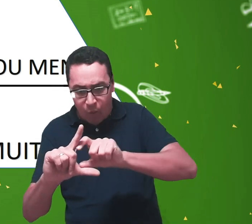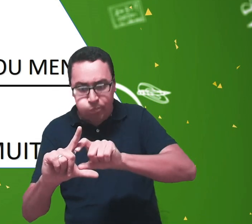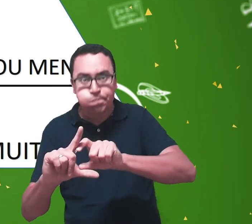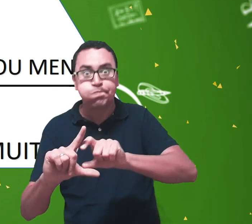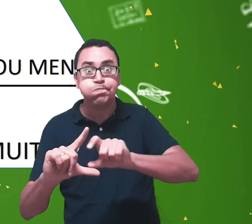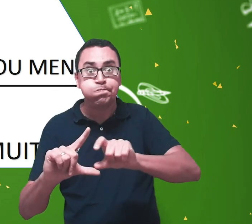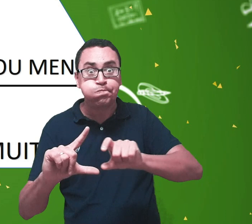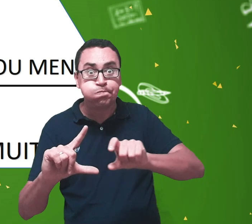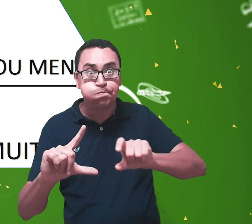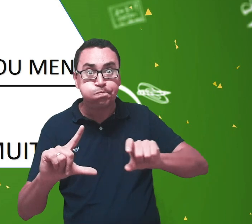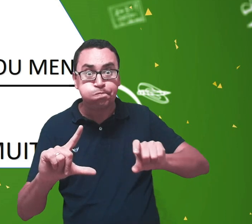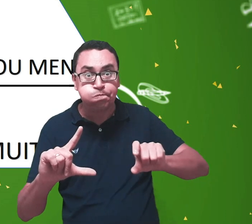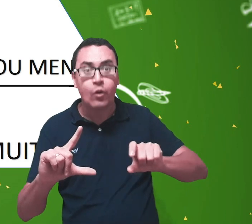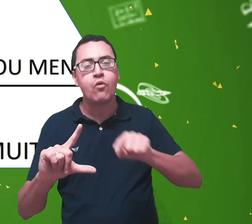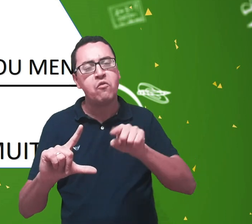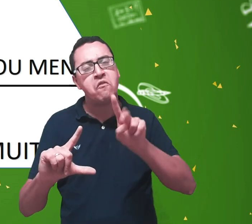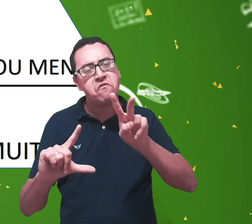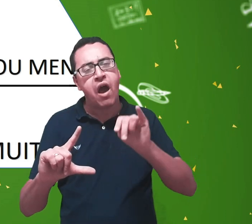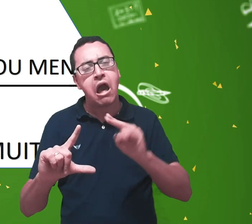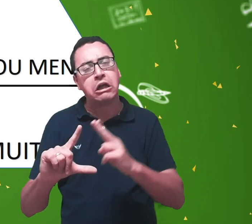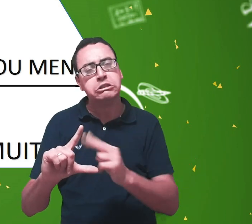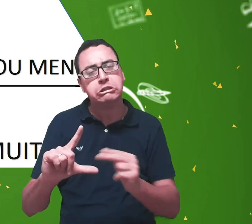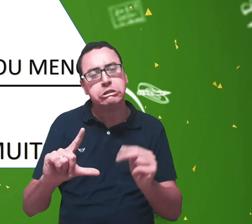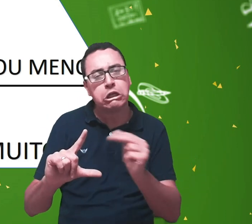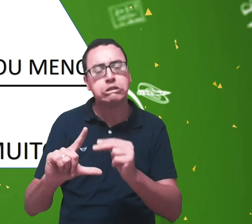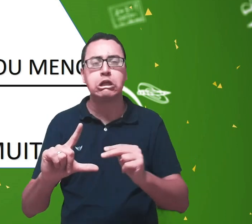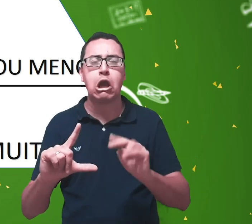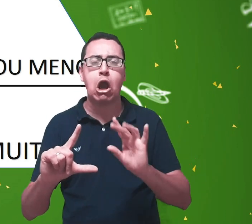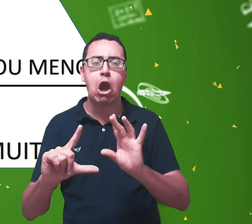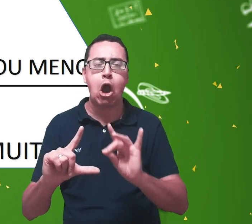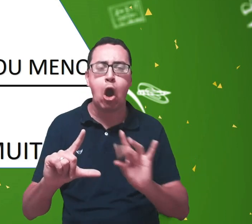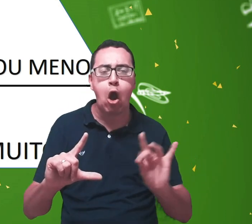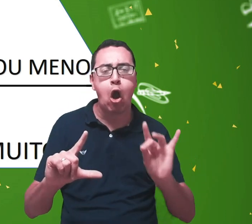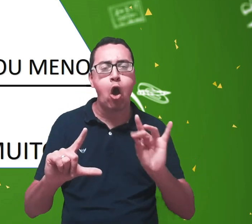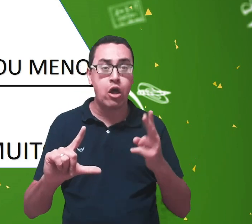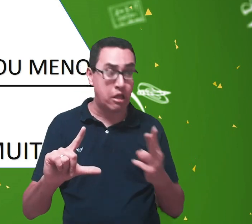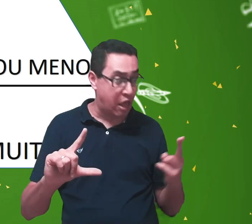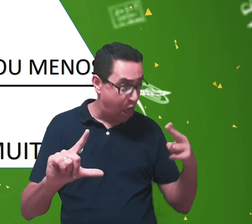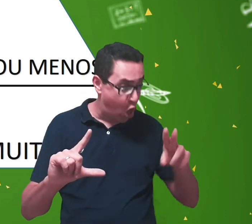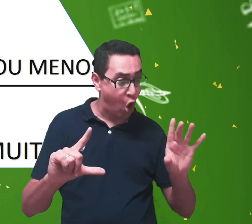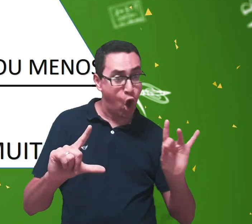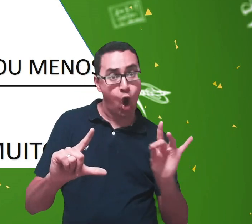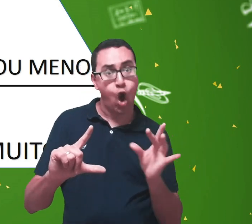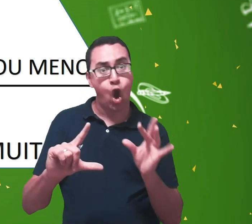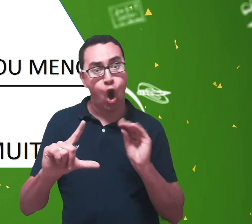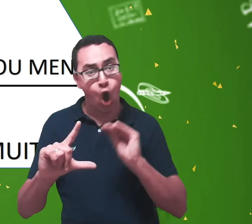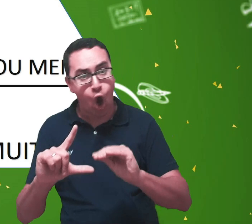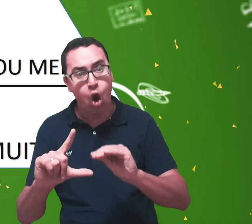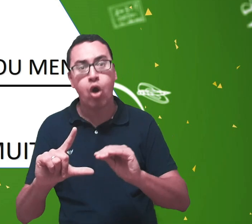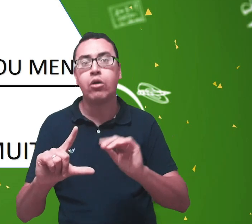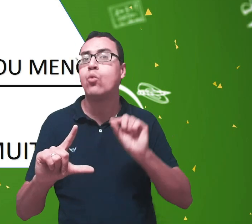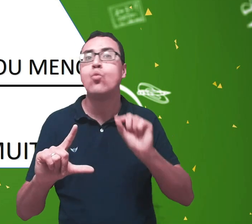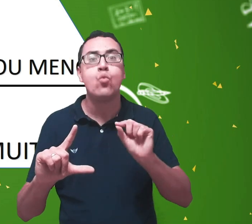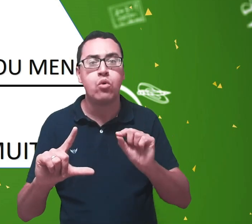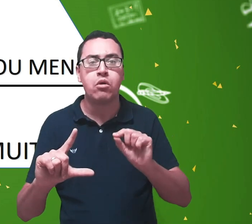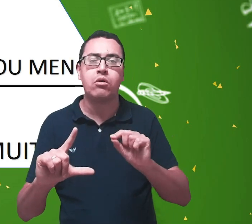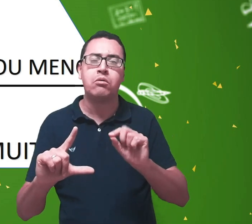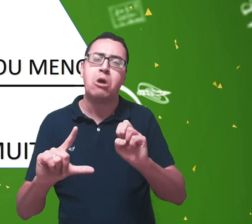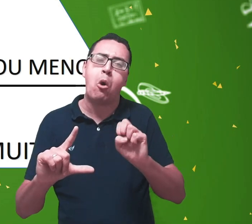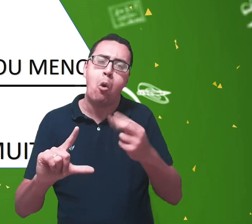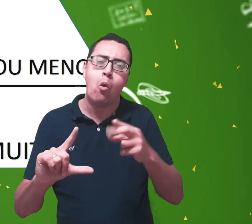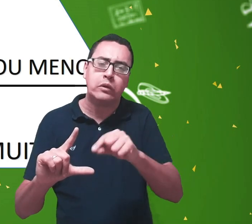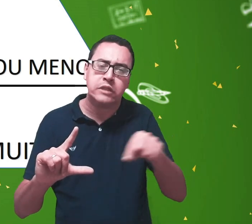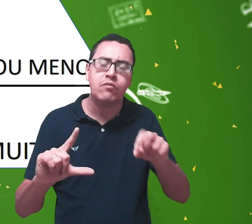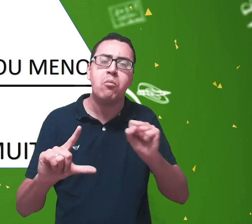ficou maior, você vai desenhar, colar ou escrever o nome dos alimentos